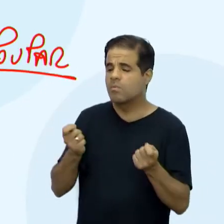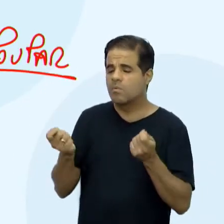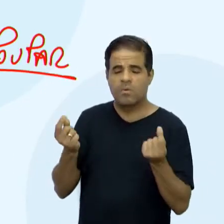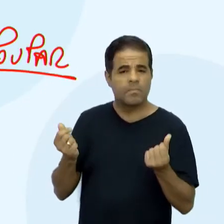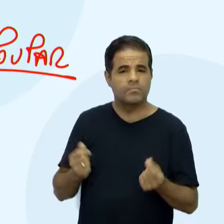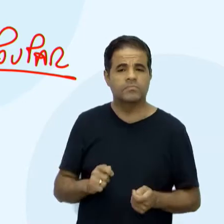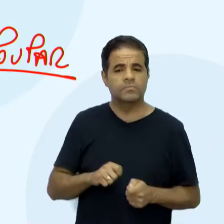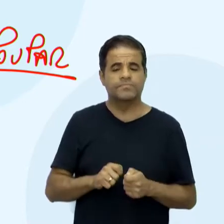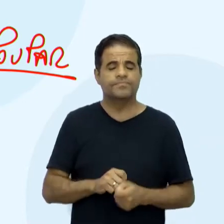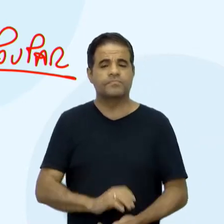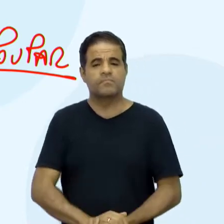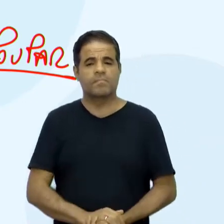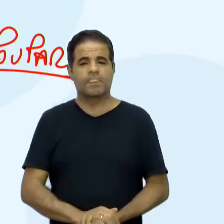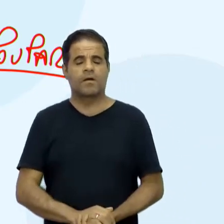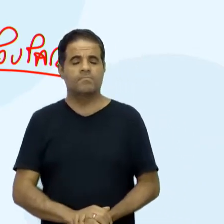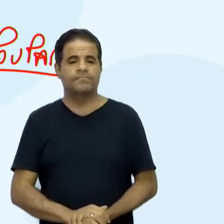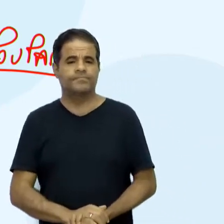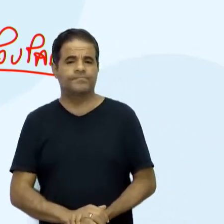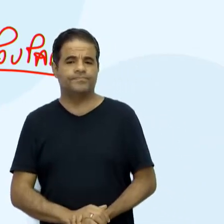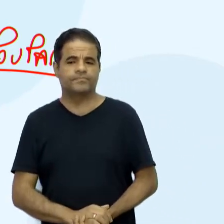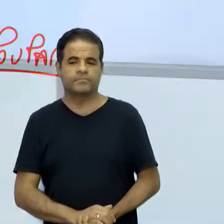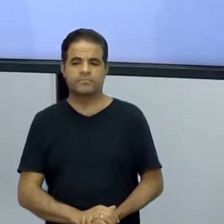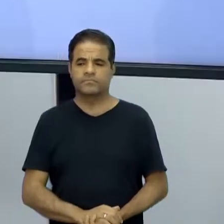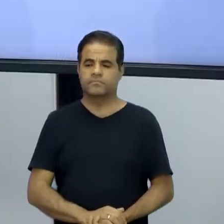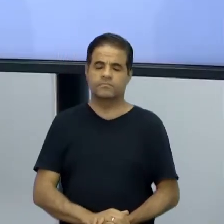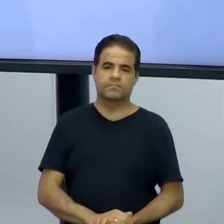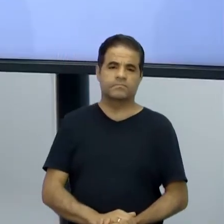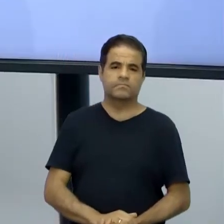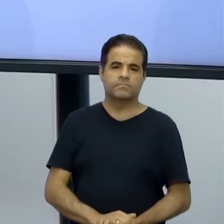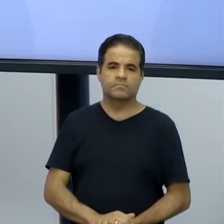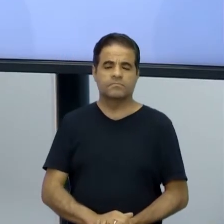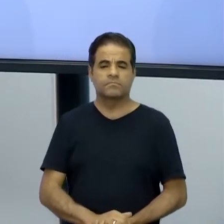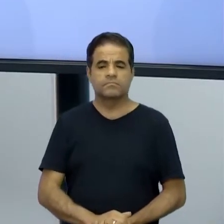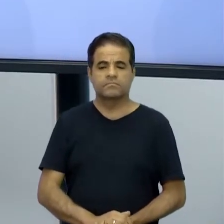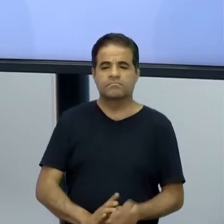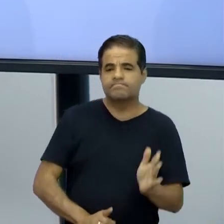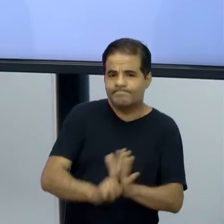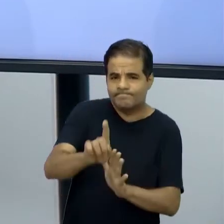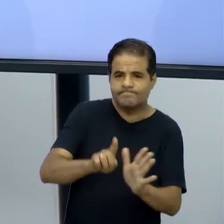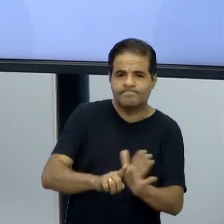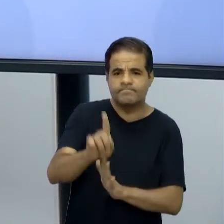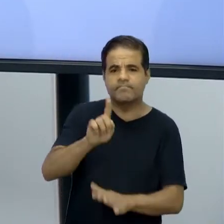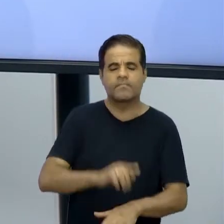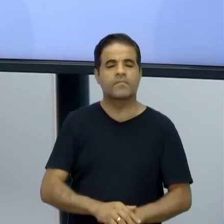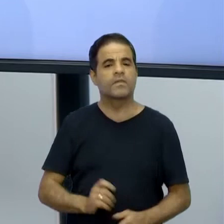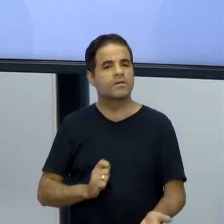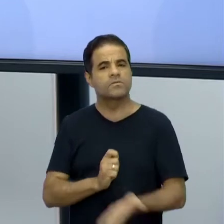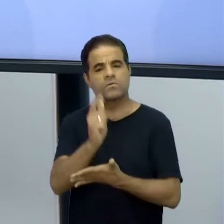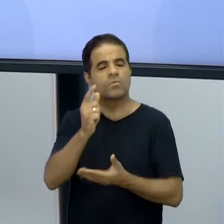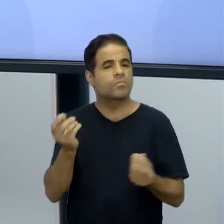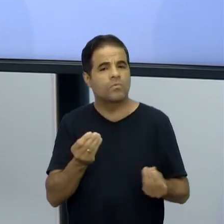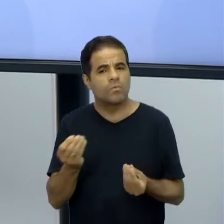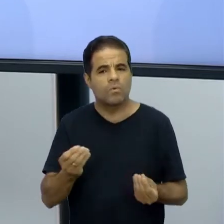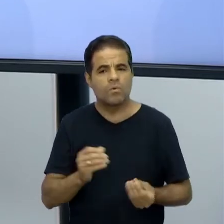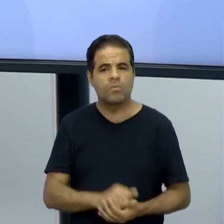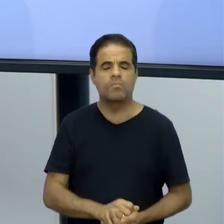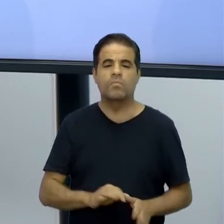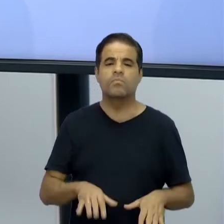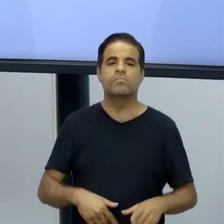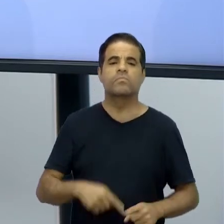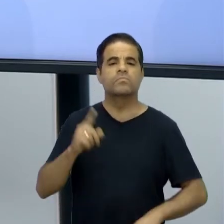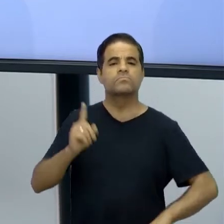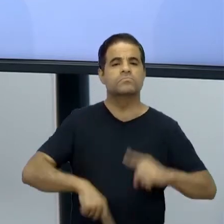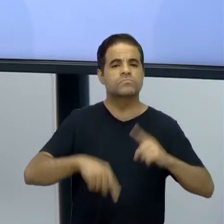Como que eu ia fazer esses questionamentos aí, essa compra? Qual